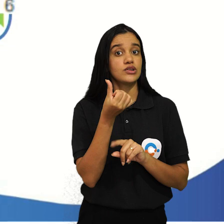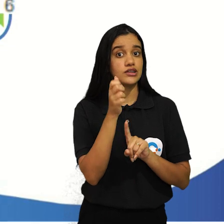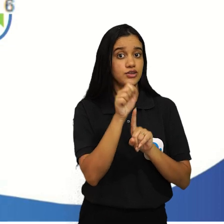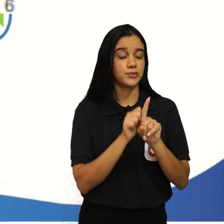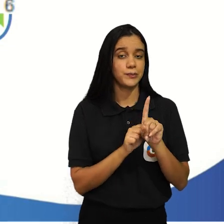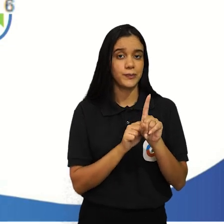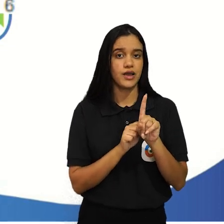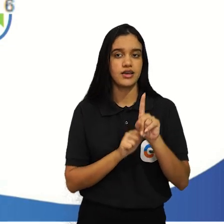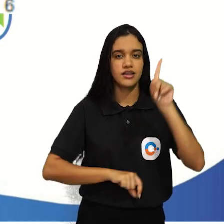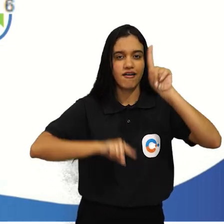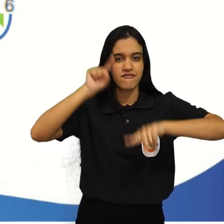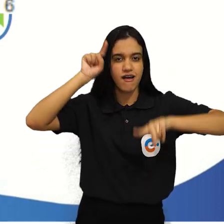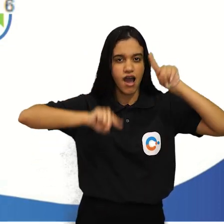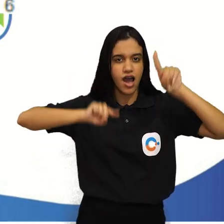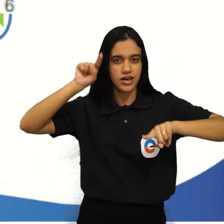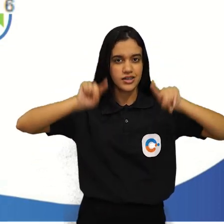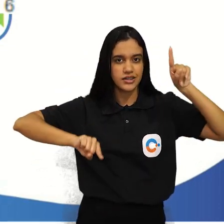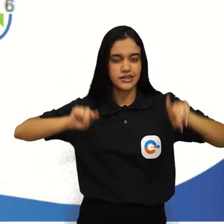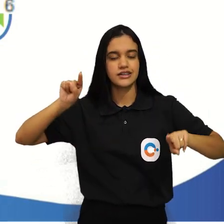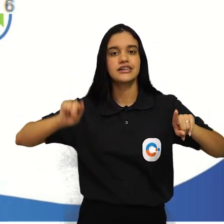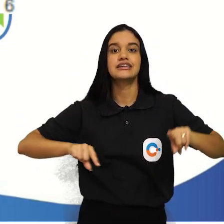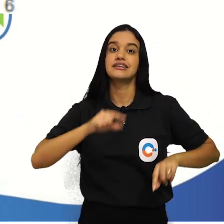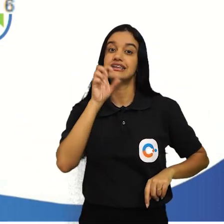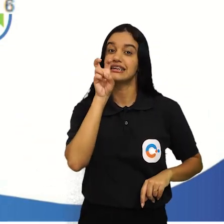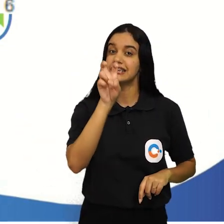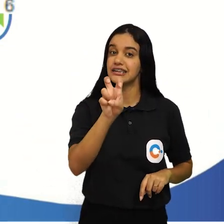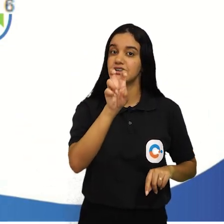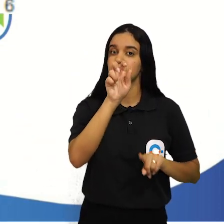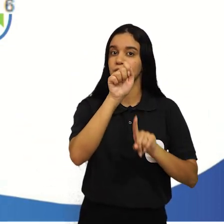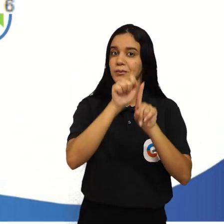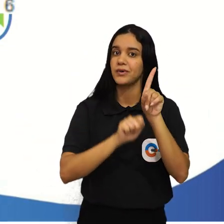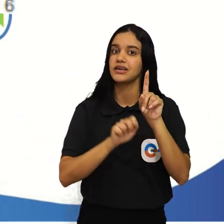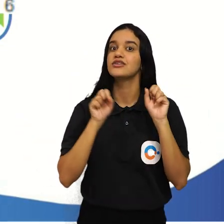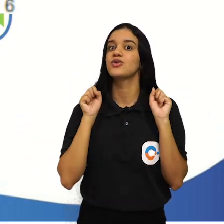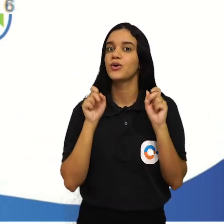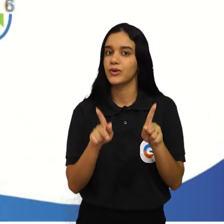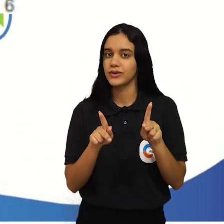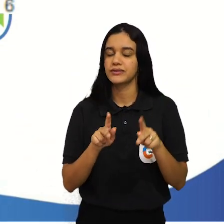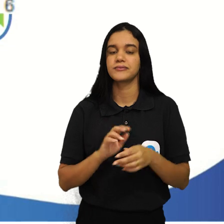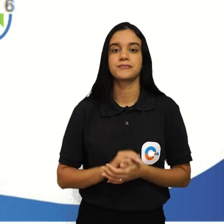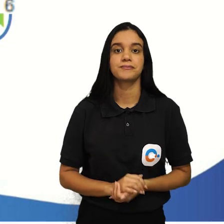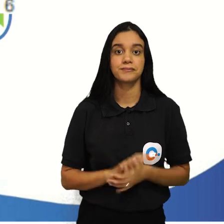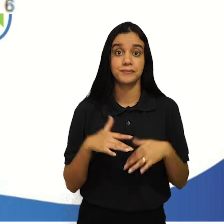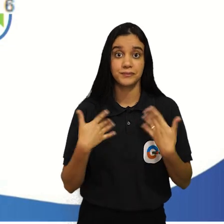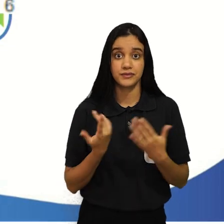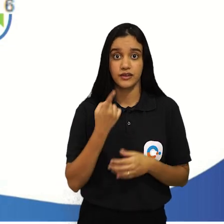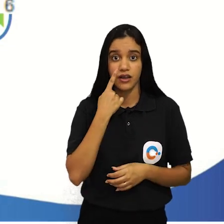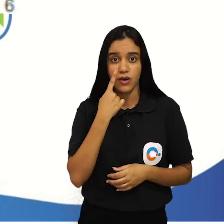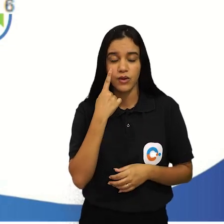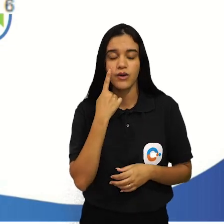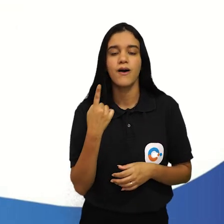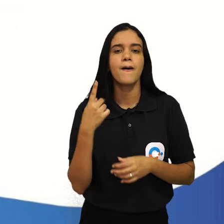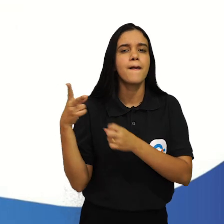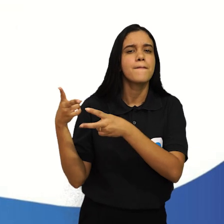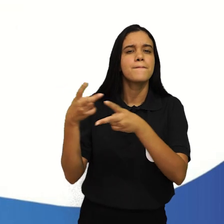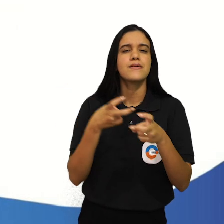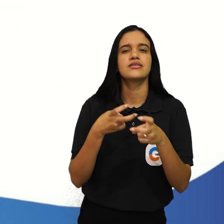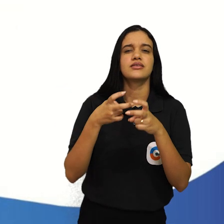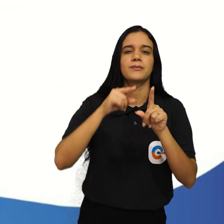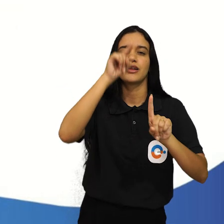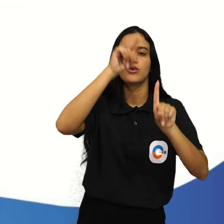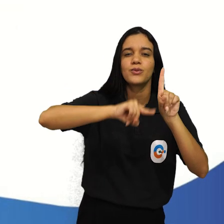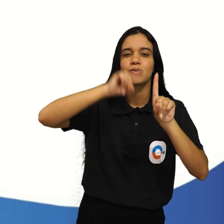a variação foi apenas 5 meses. Beleza? Então, ó, analisando esse